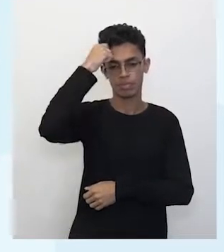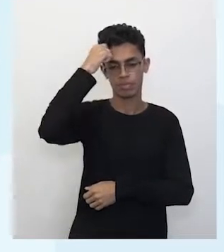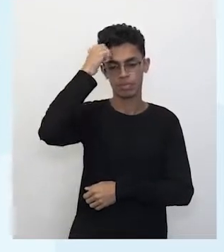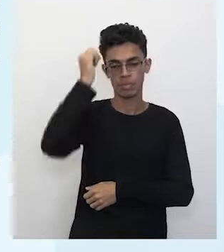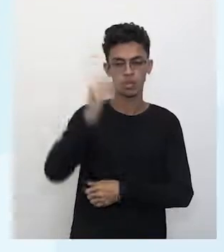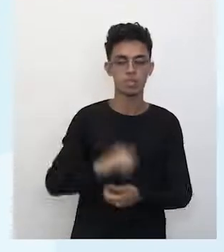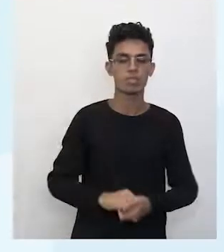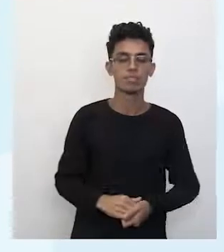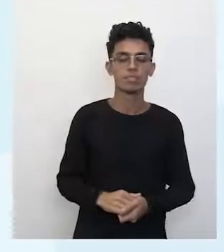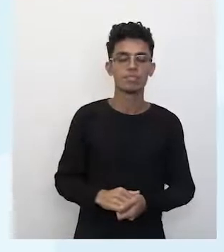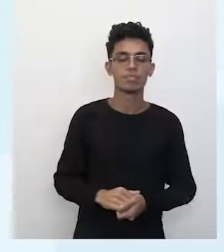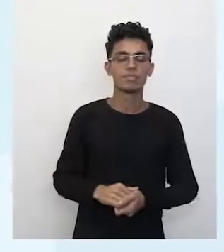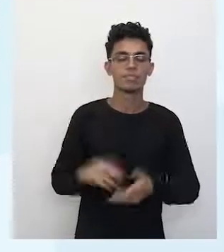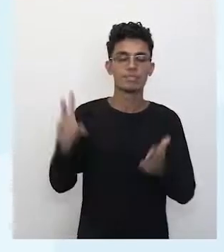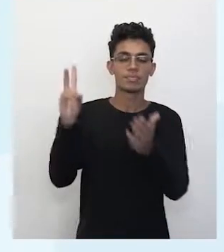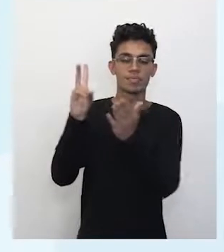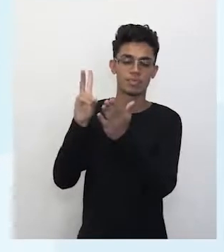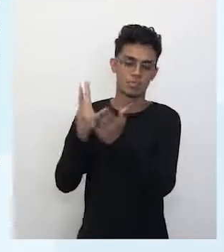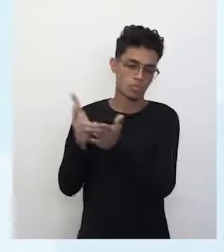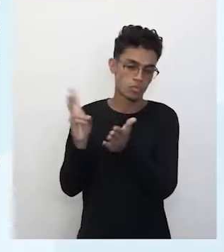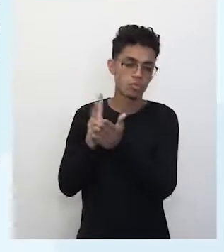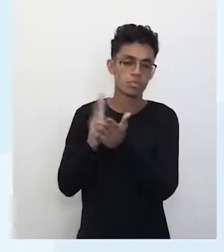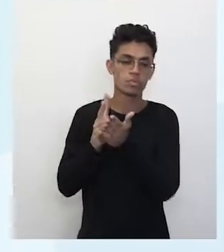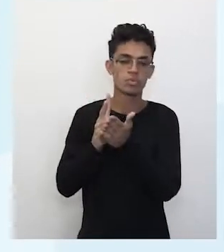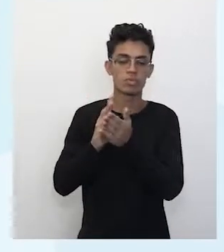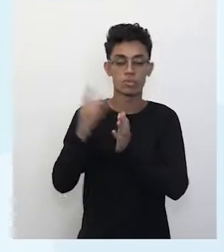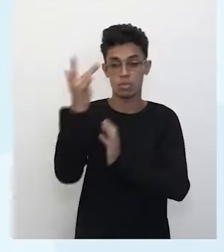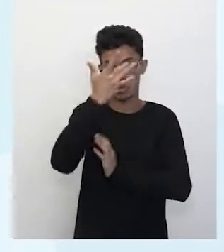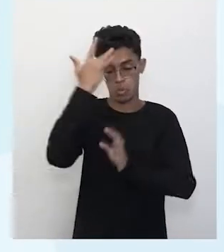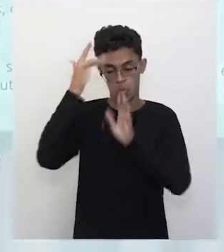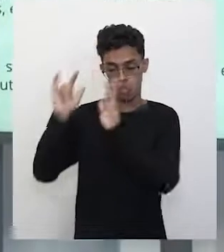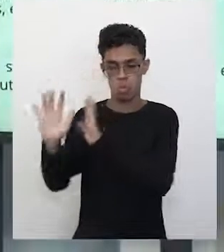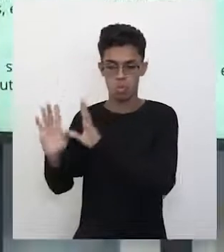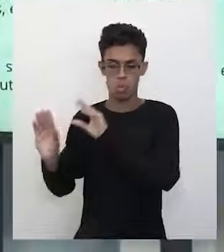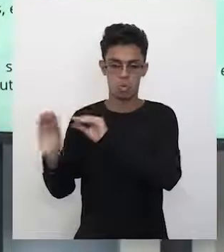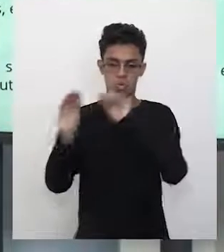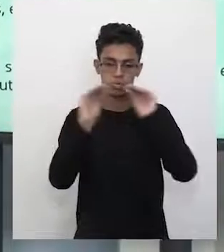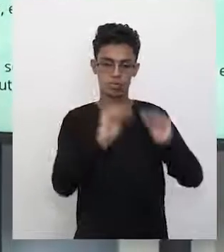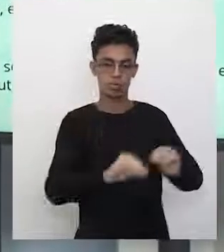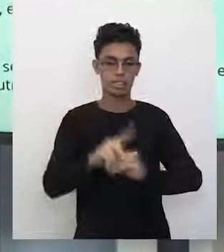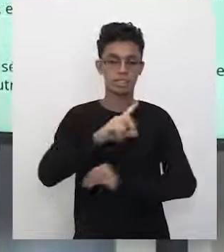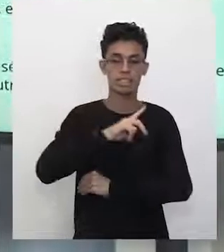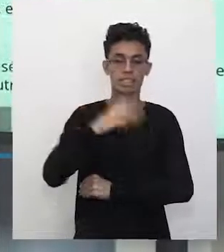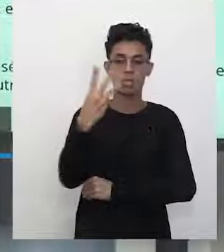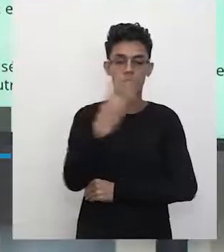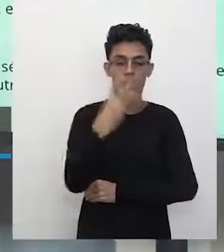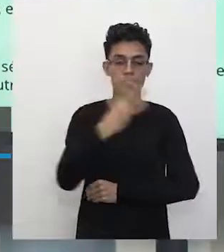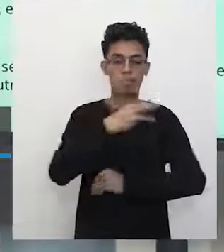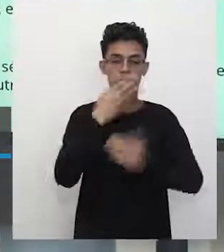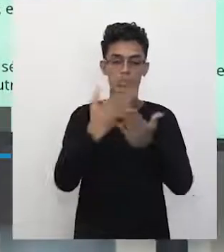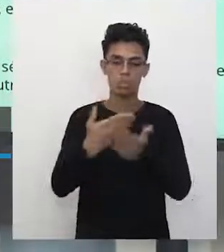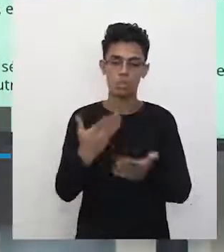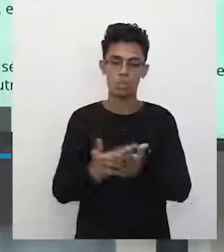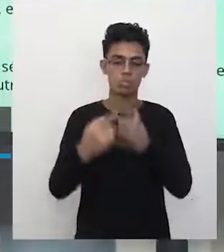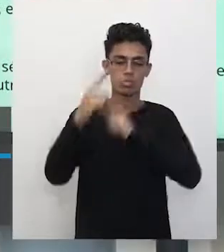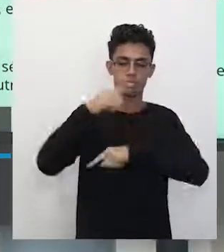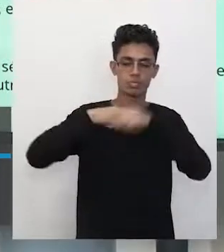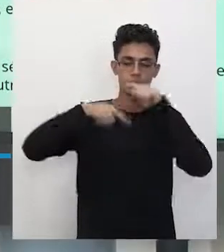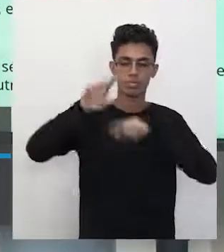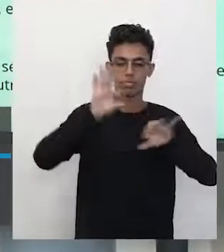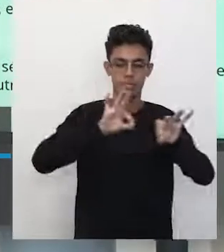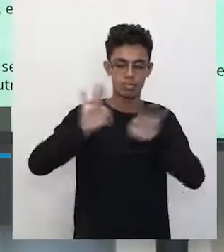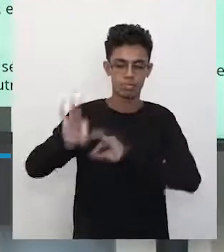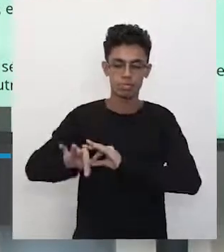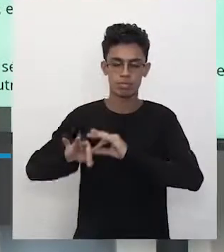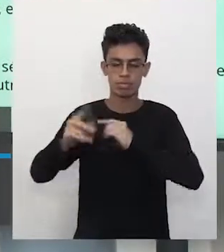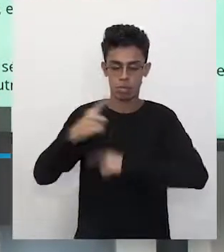indígena, imigrantes e refugiados, entre outros. Nós vamos aí, tem 3 aulas para desenvolvermos essa habilidade, que